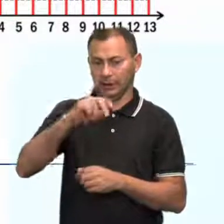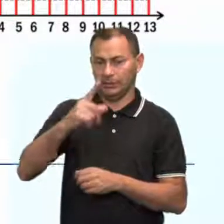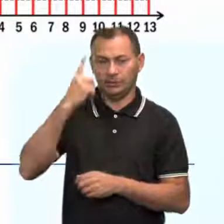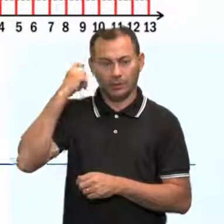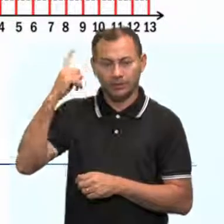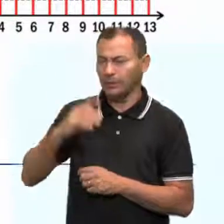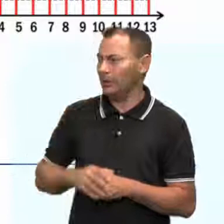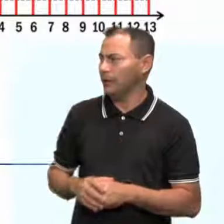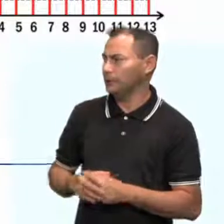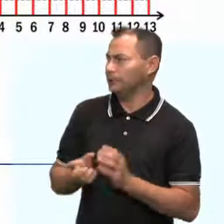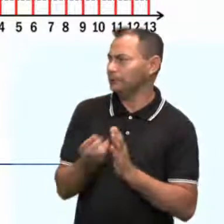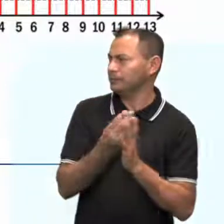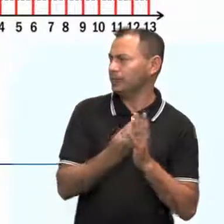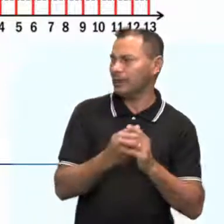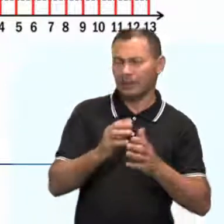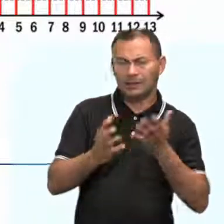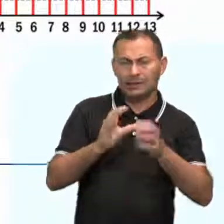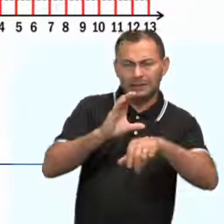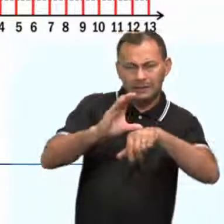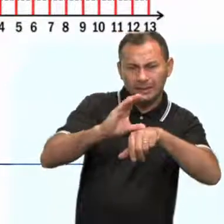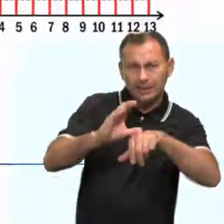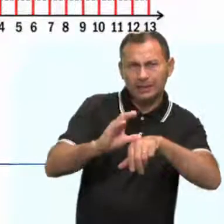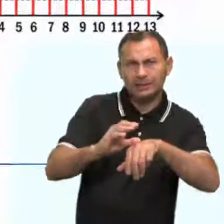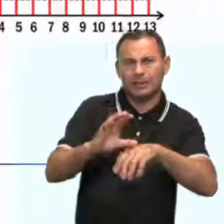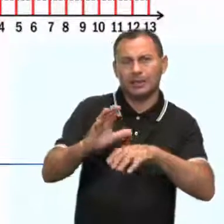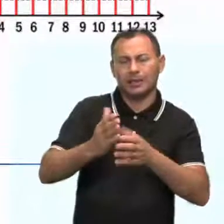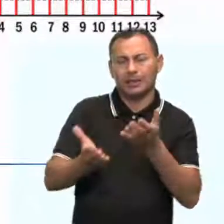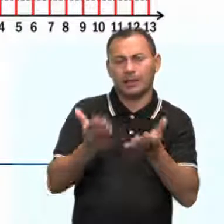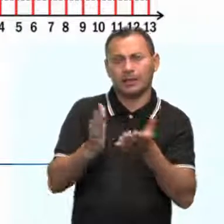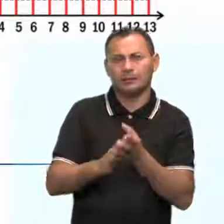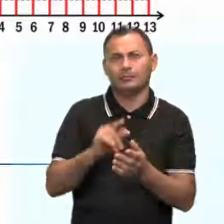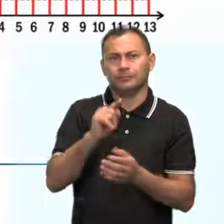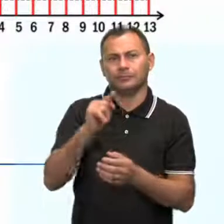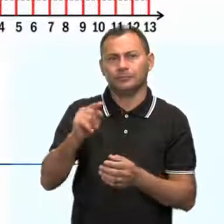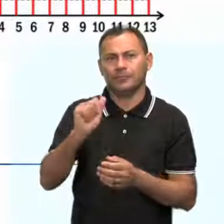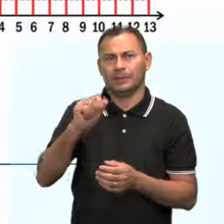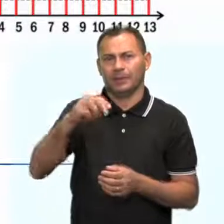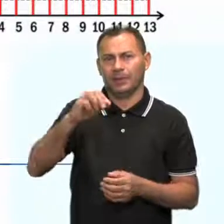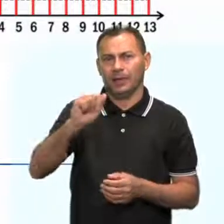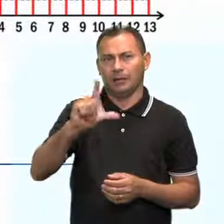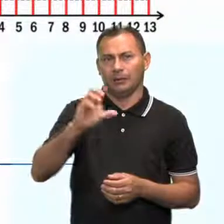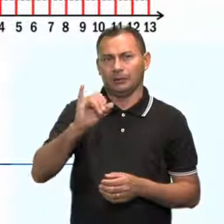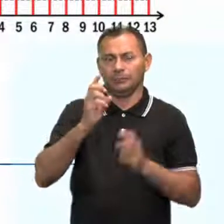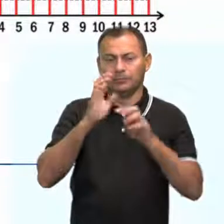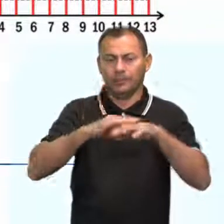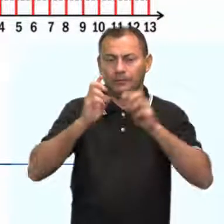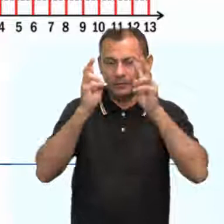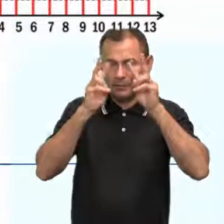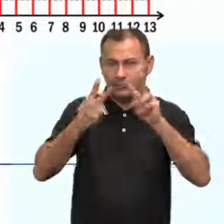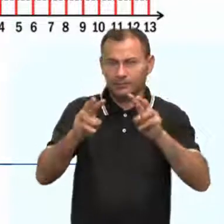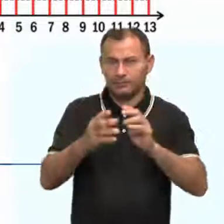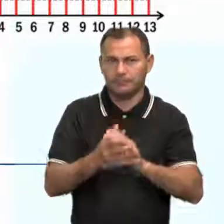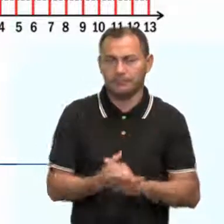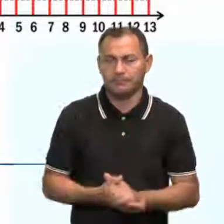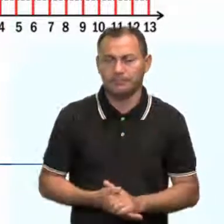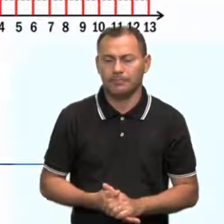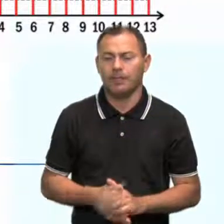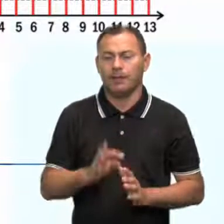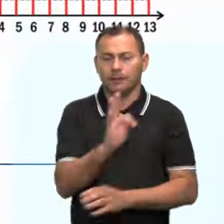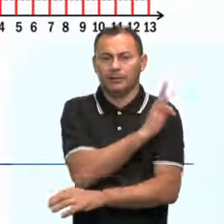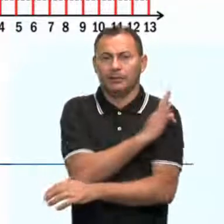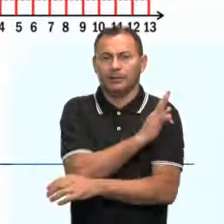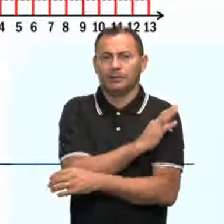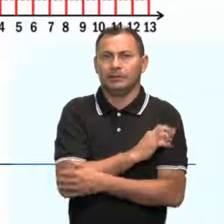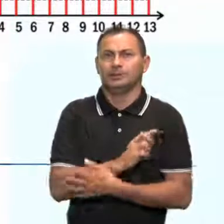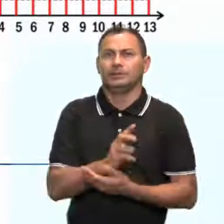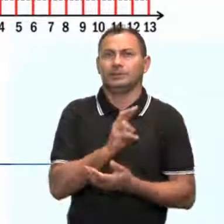desenhado leve em cinza, tem um sinal analógico, que eu estou pontilhando aqui para ficar mais visível. Técnica Sample